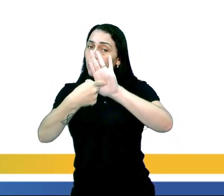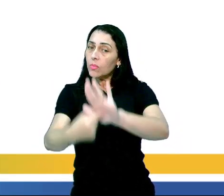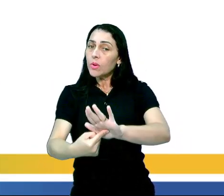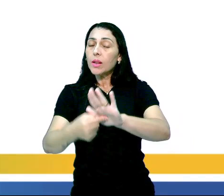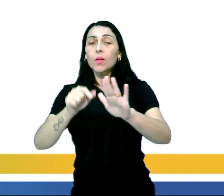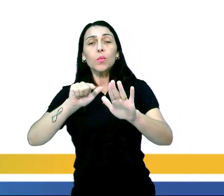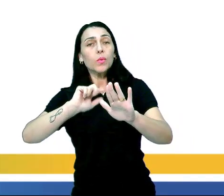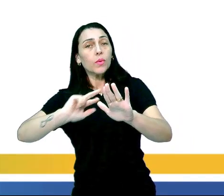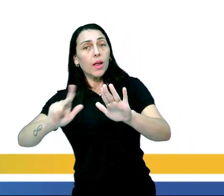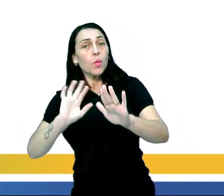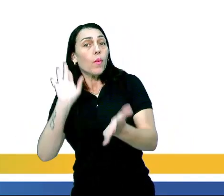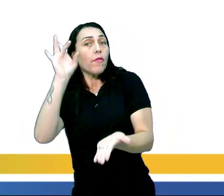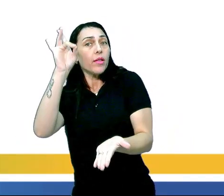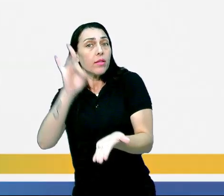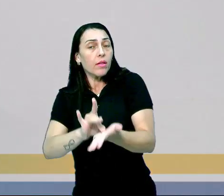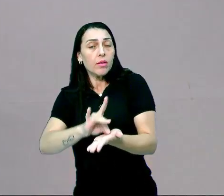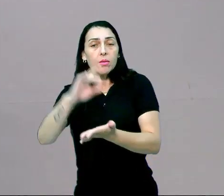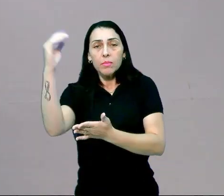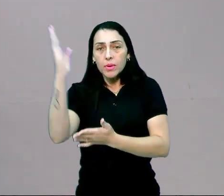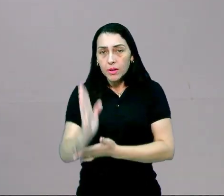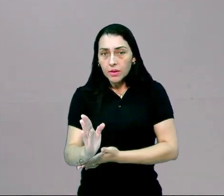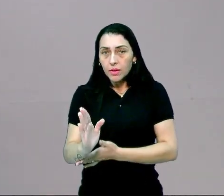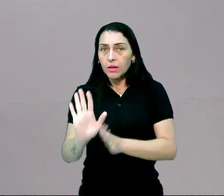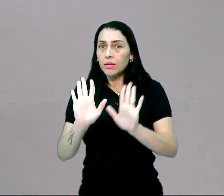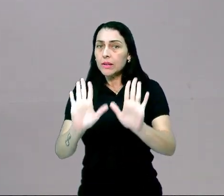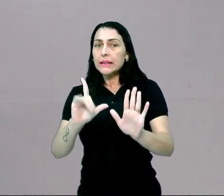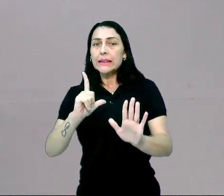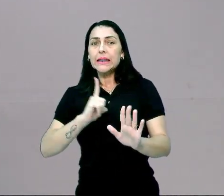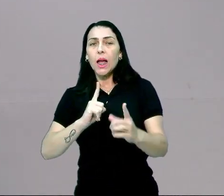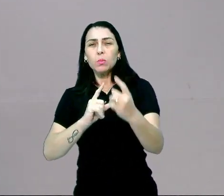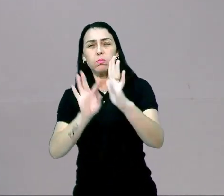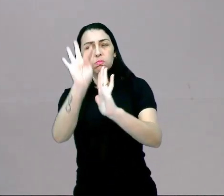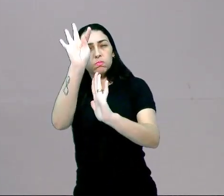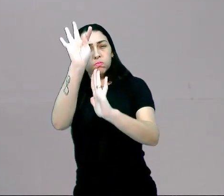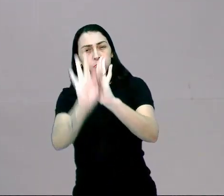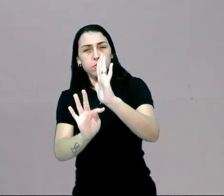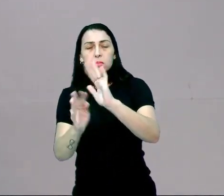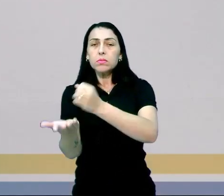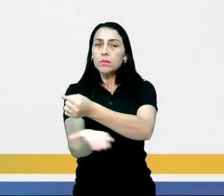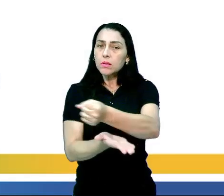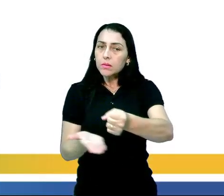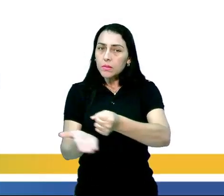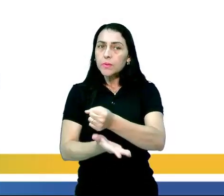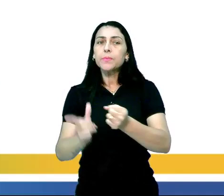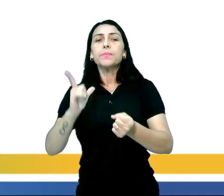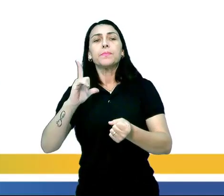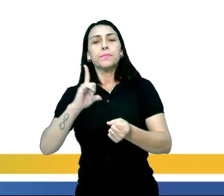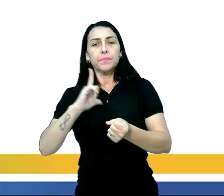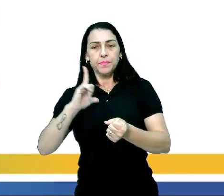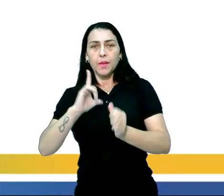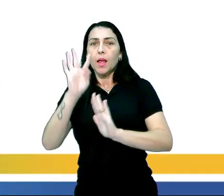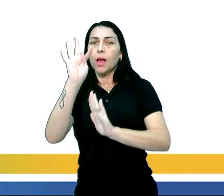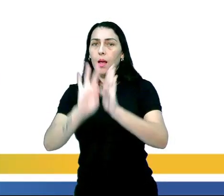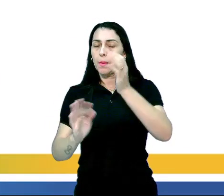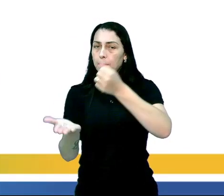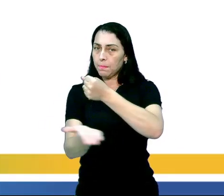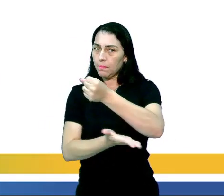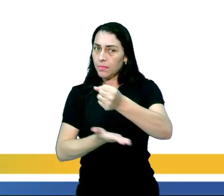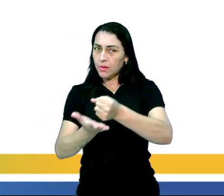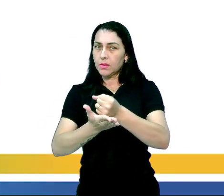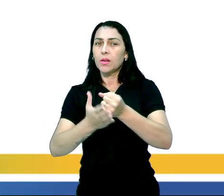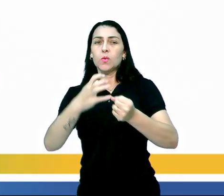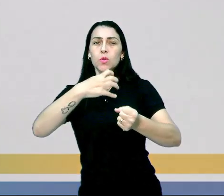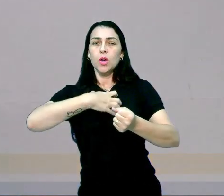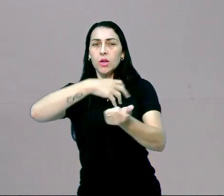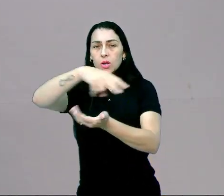não condiz com a realidade brasileira. Temos um texto base. Temos lá, ó, o texto basão. Esse texto ó, é uma forma